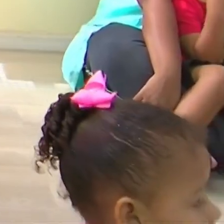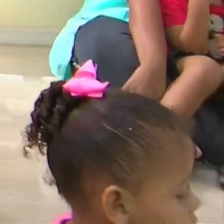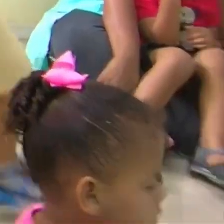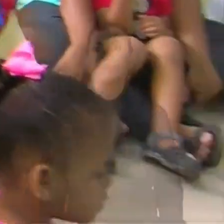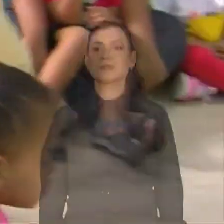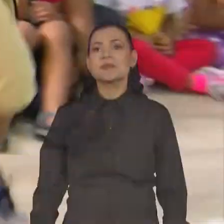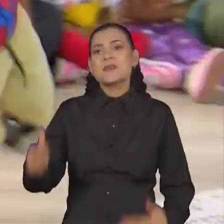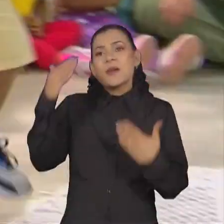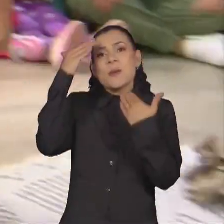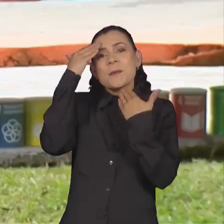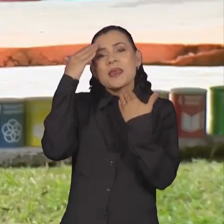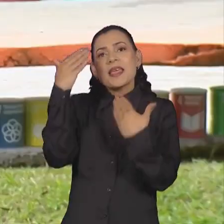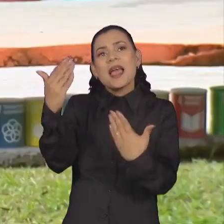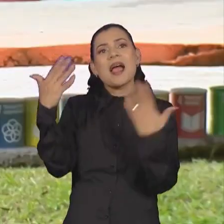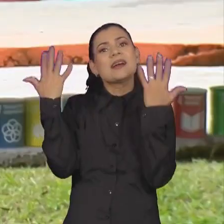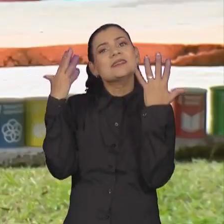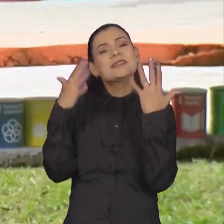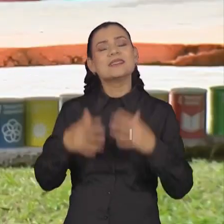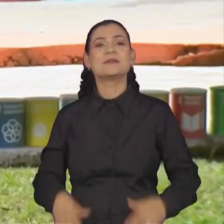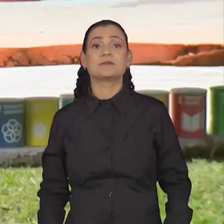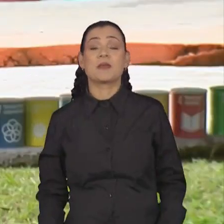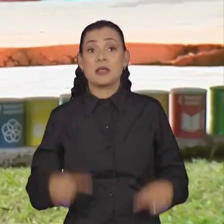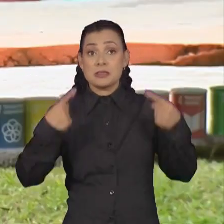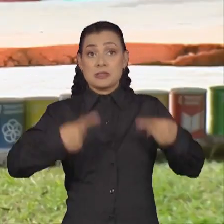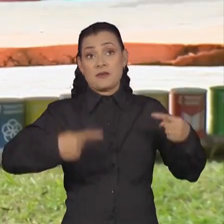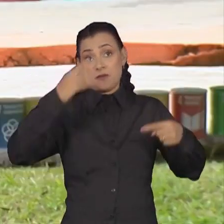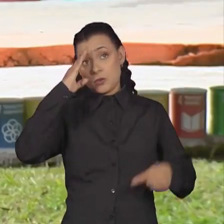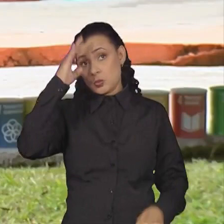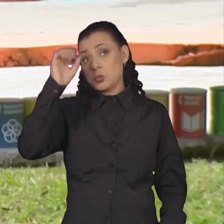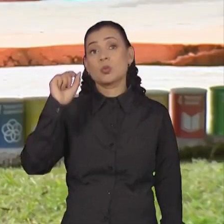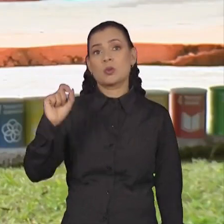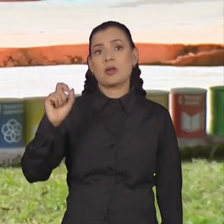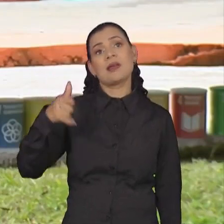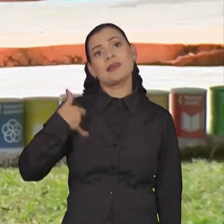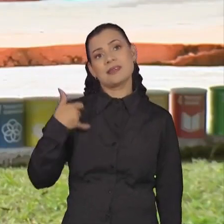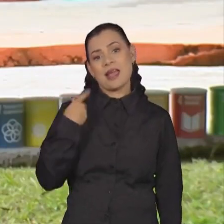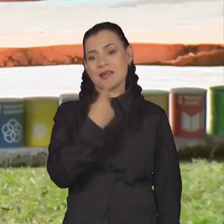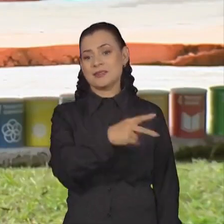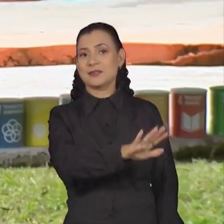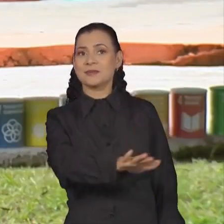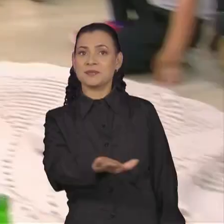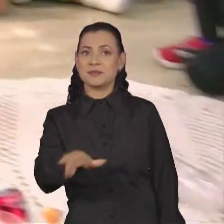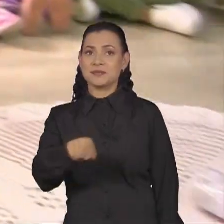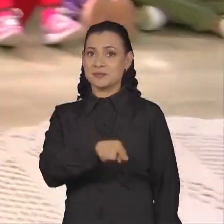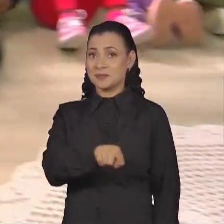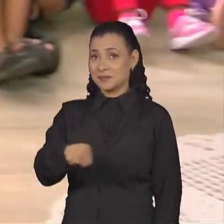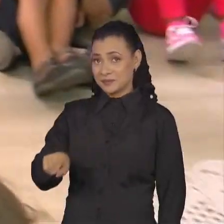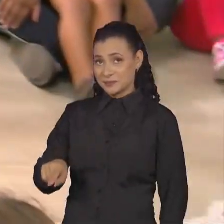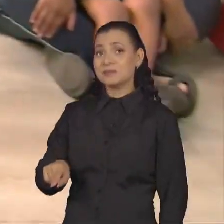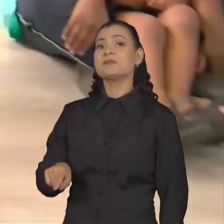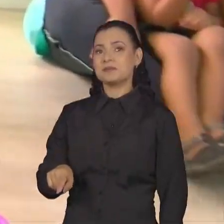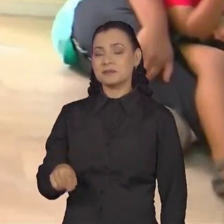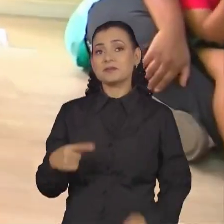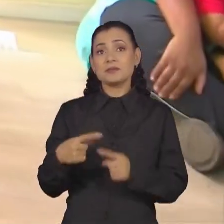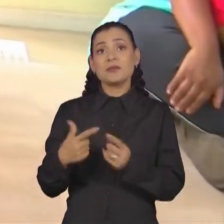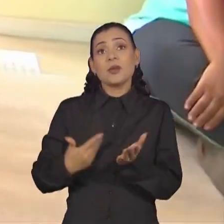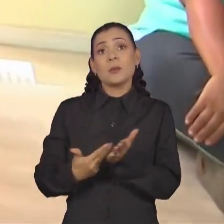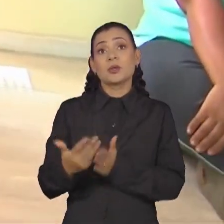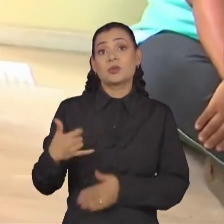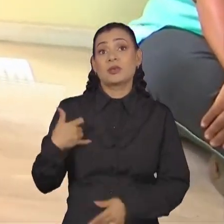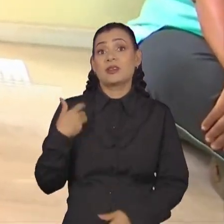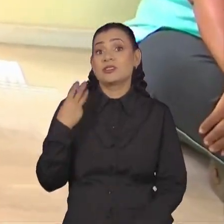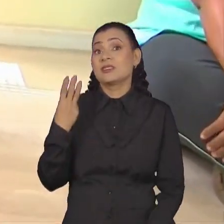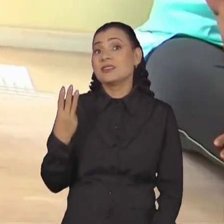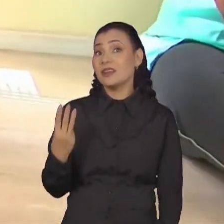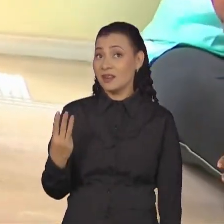Ai, obrigada! O maior desafio é a idade em que elas se encontram, né? Porque elas acabaram de completar 3